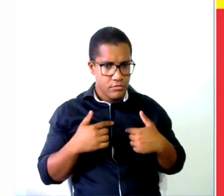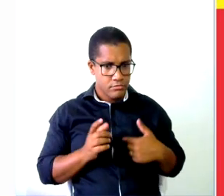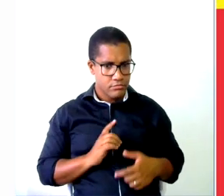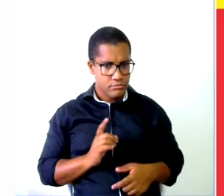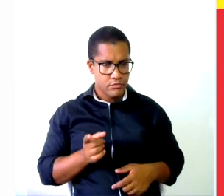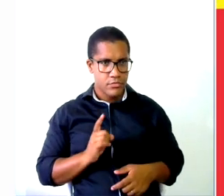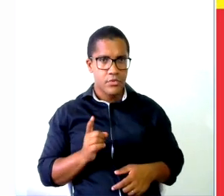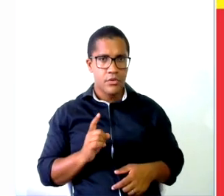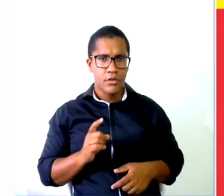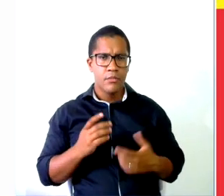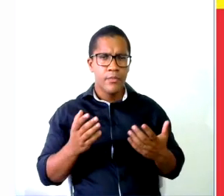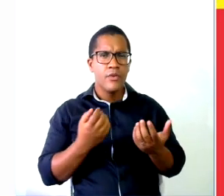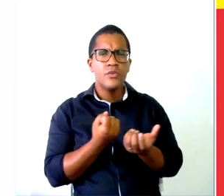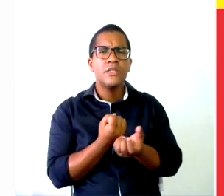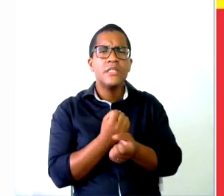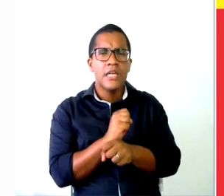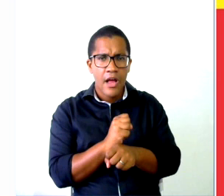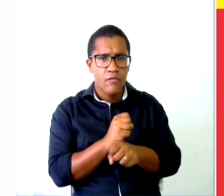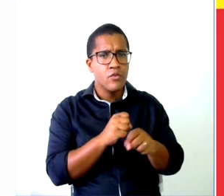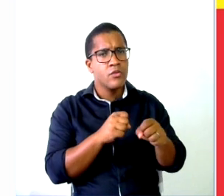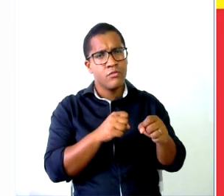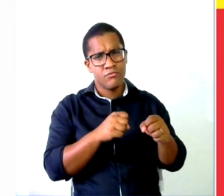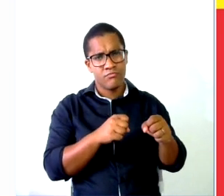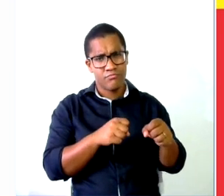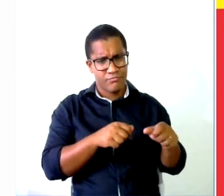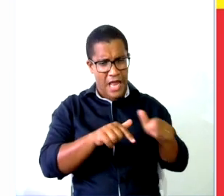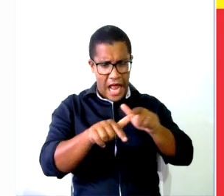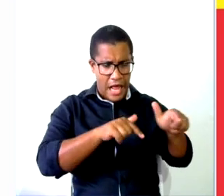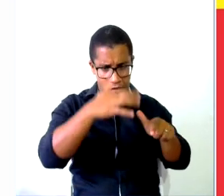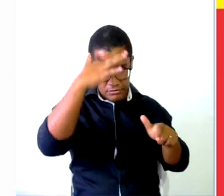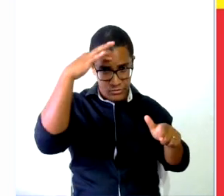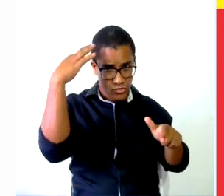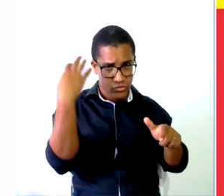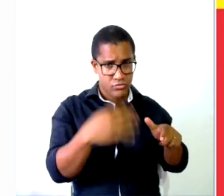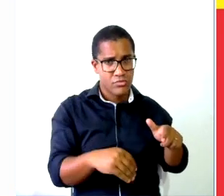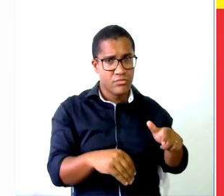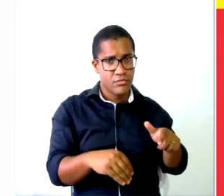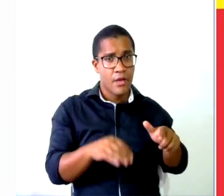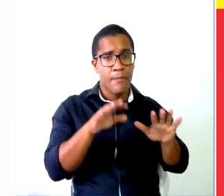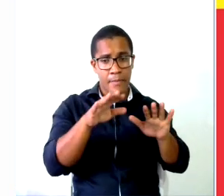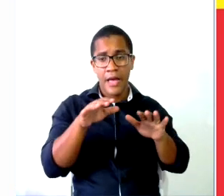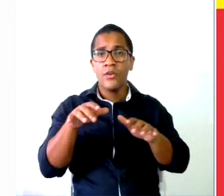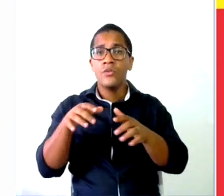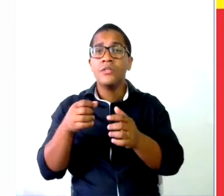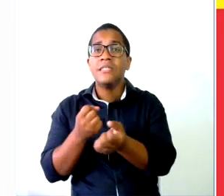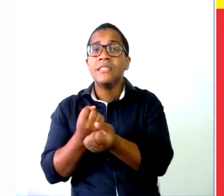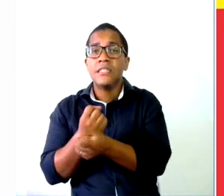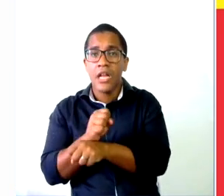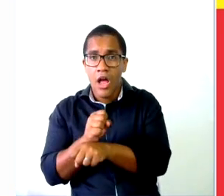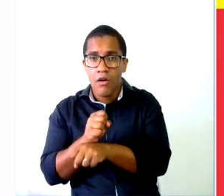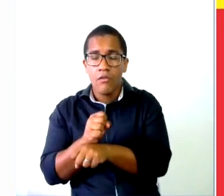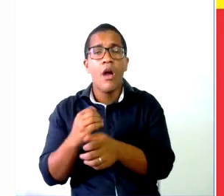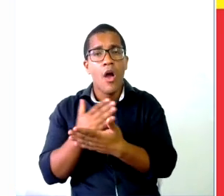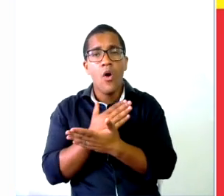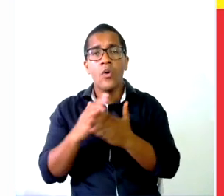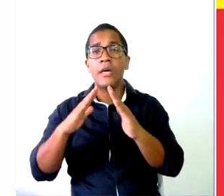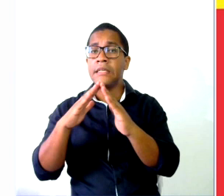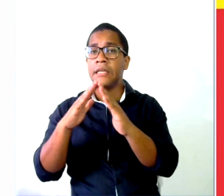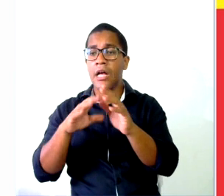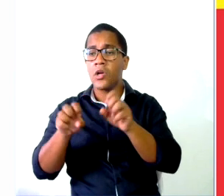cidade, professor Cláudio Nascimento, era geralmente os mais favorecidos. Se Tomé, né? Nas